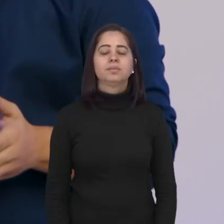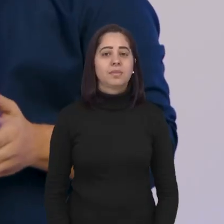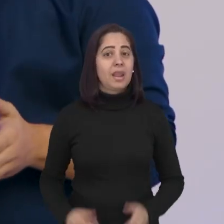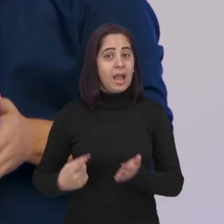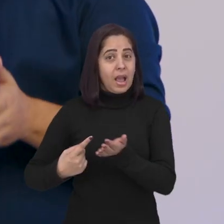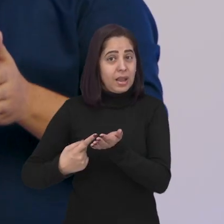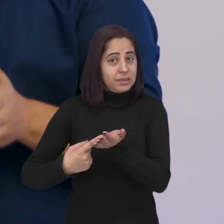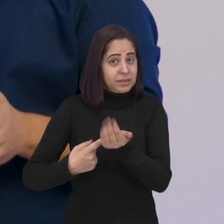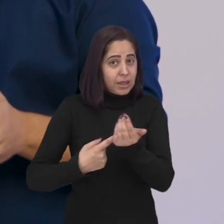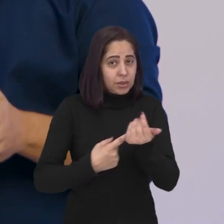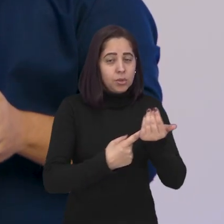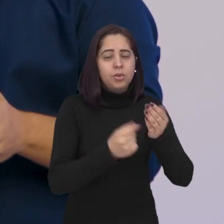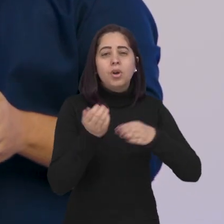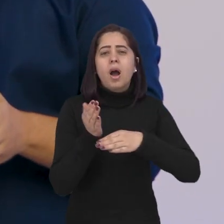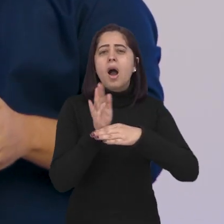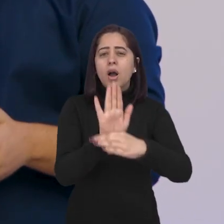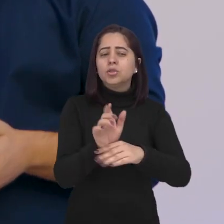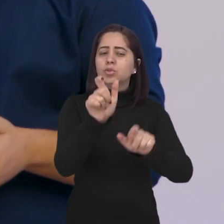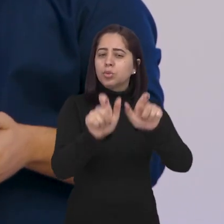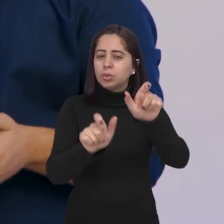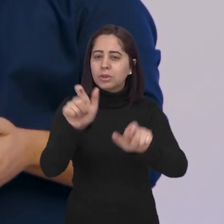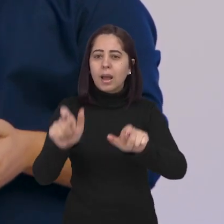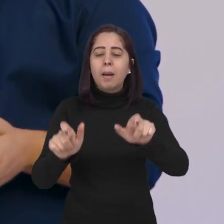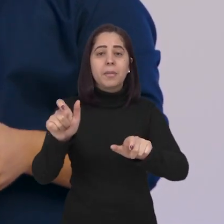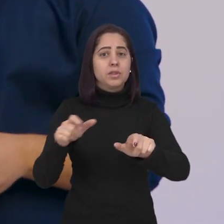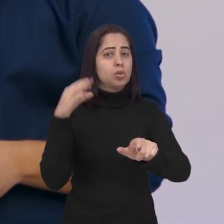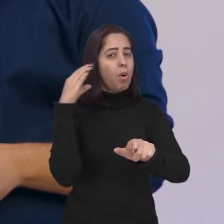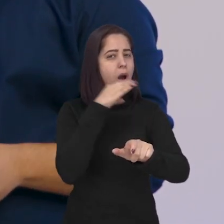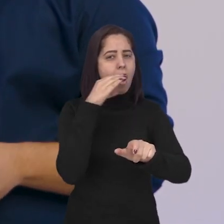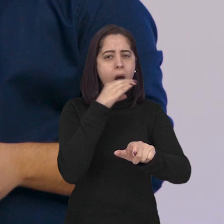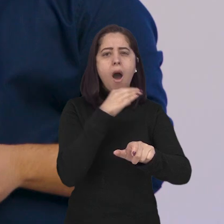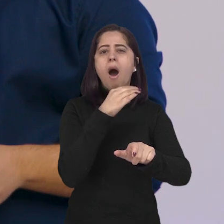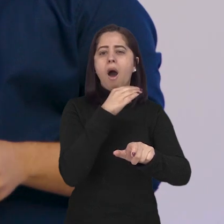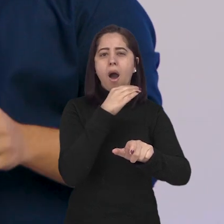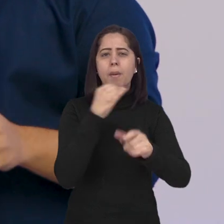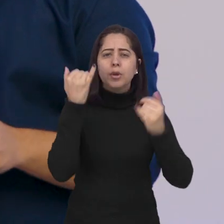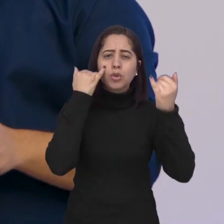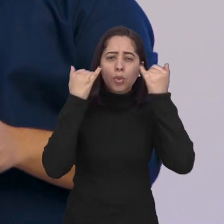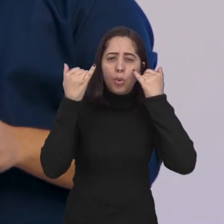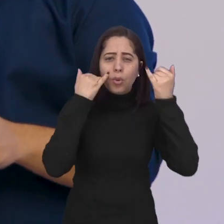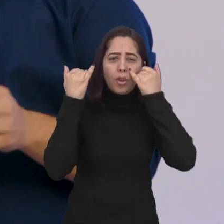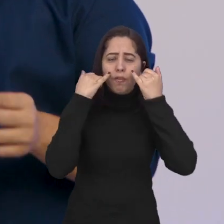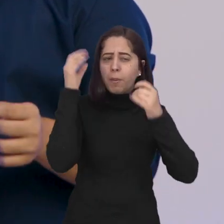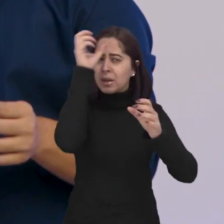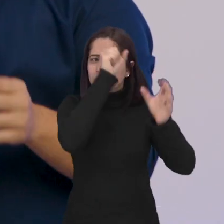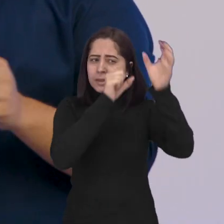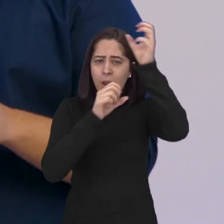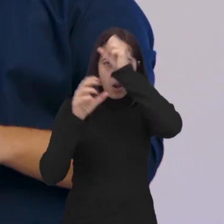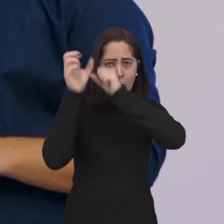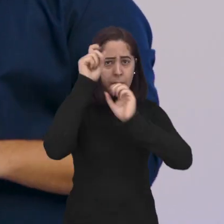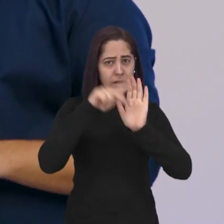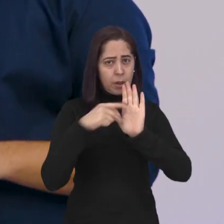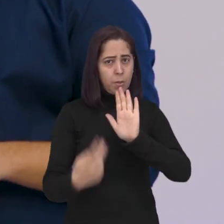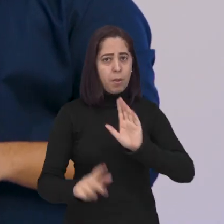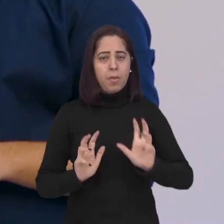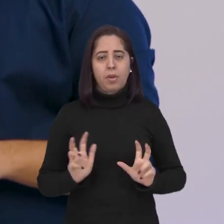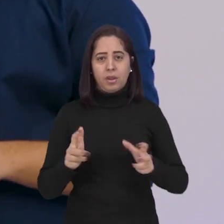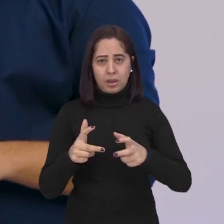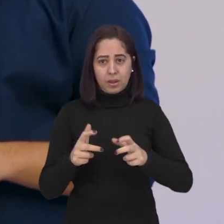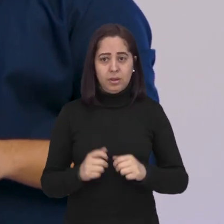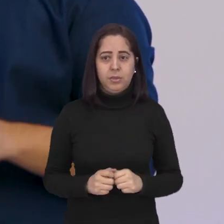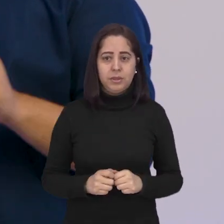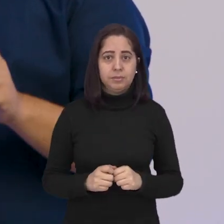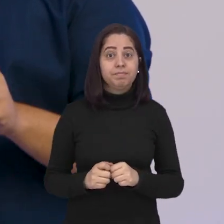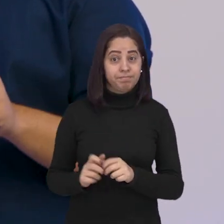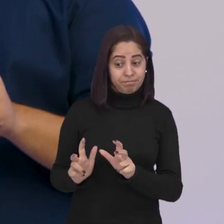A tecnologia tem ajudado o munícipe a acessar de forma rápida e simples as informações sobre a cidade e sobre o trabalho do